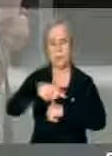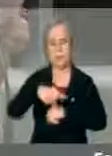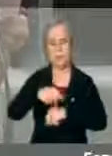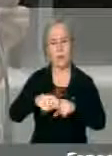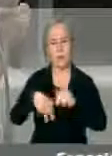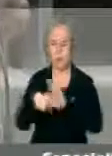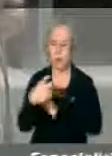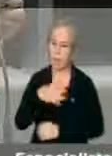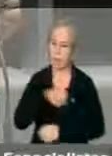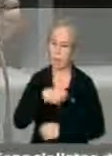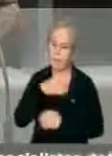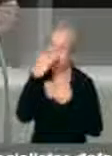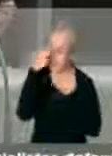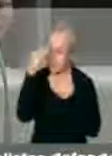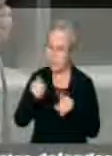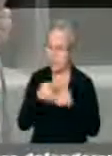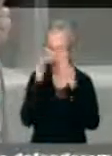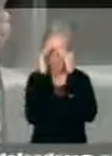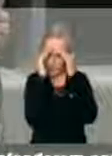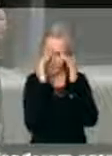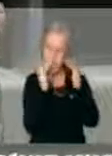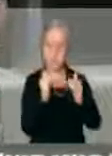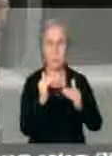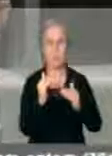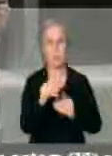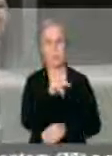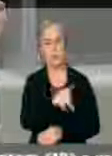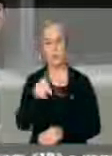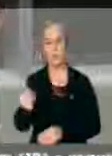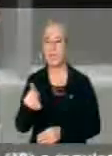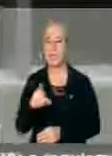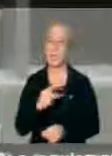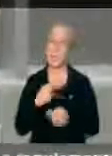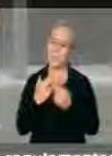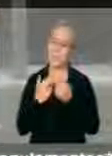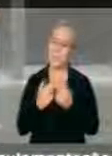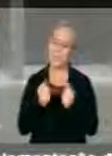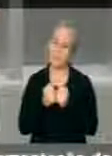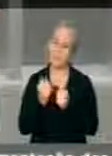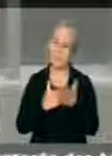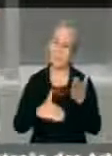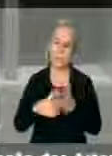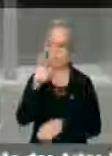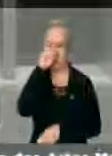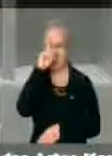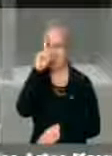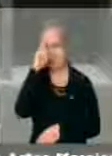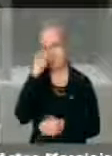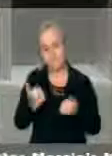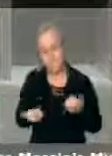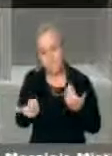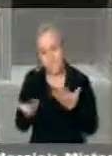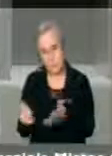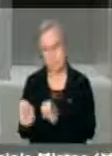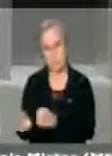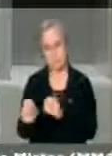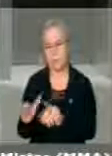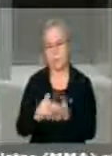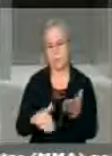tempo. Não é por menos que o imperador do Japão reverencia todos os anos